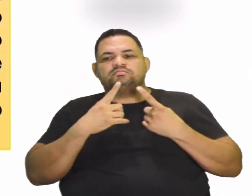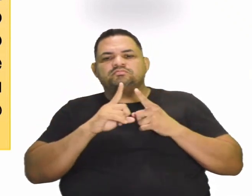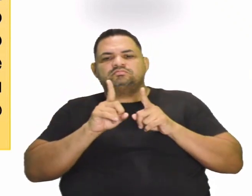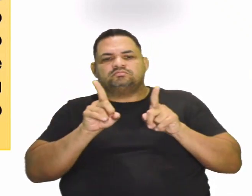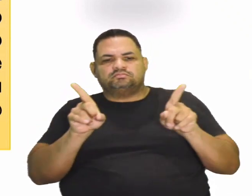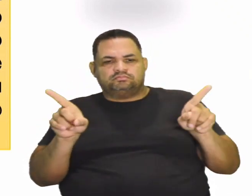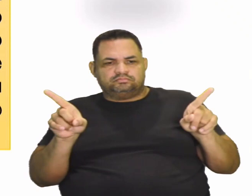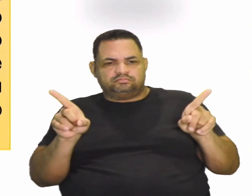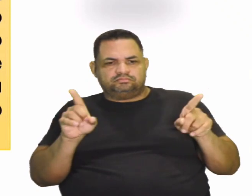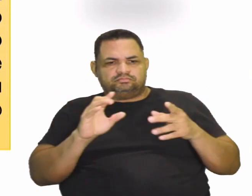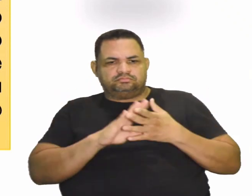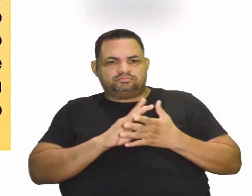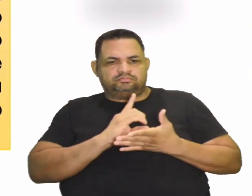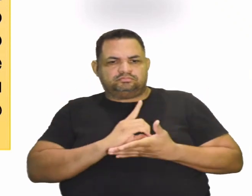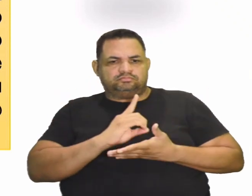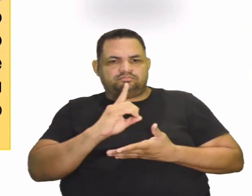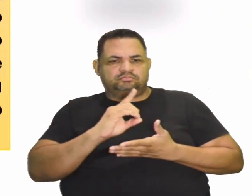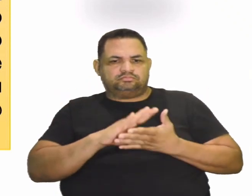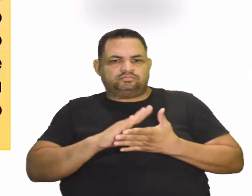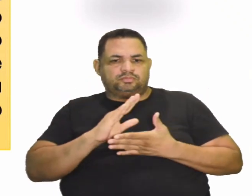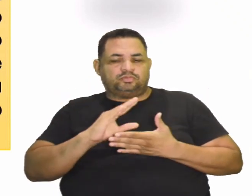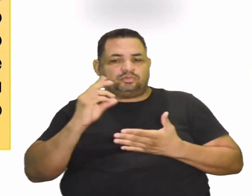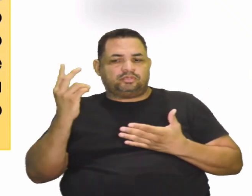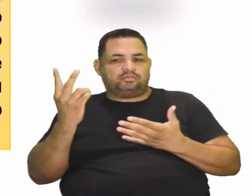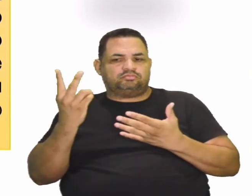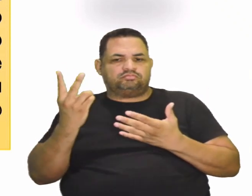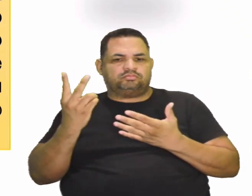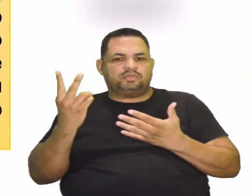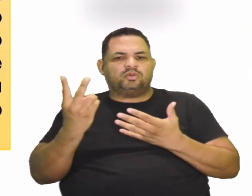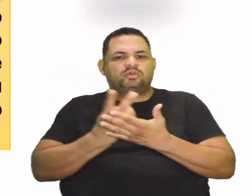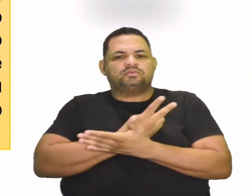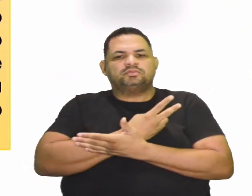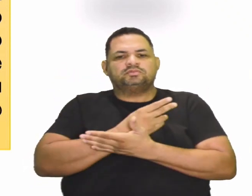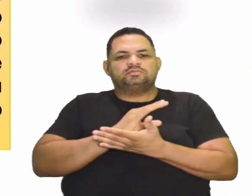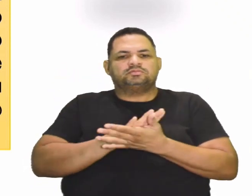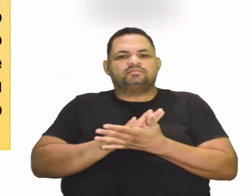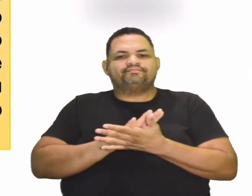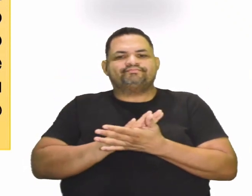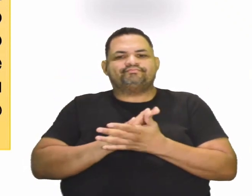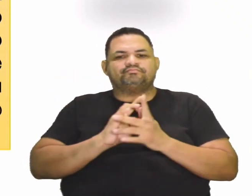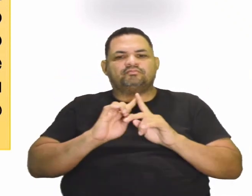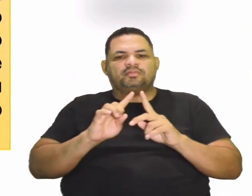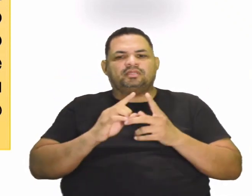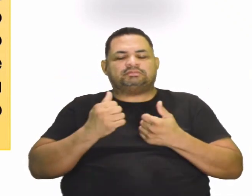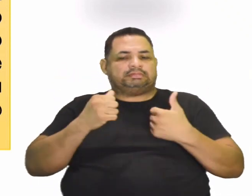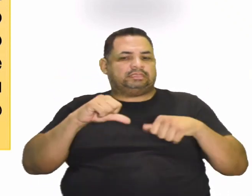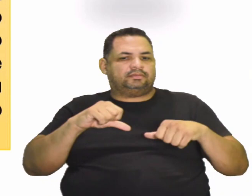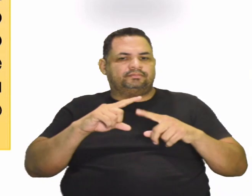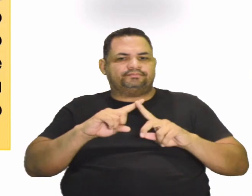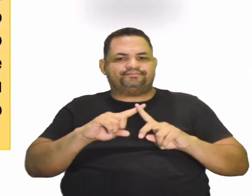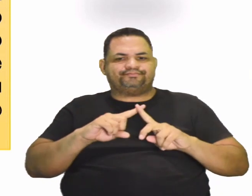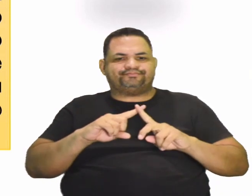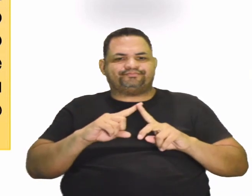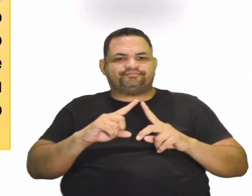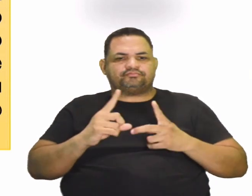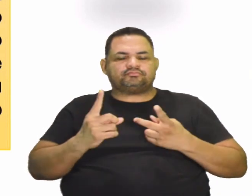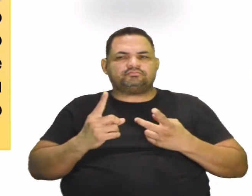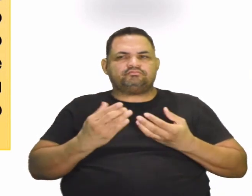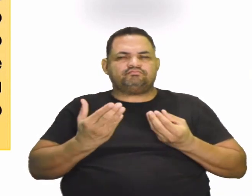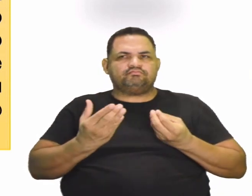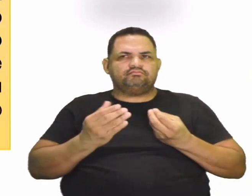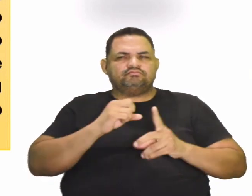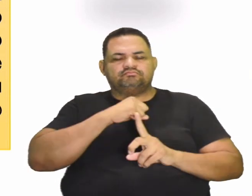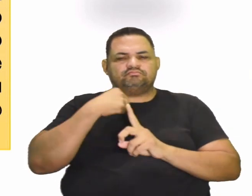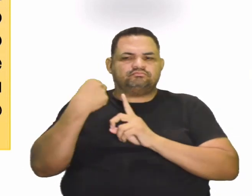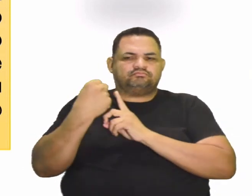ao sobrenatural, certo? Não que isso é negativo, né? Não que a